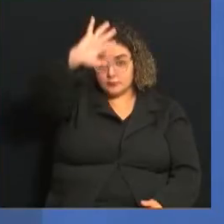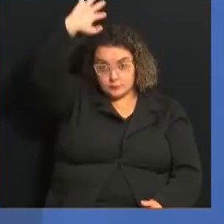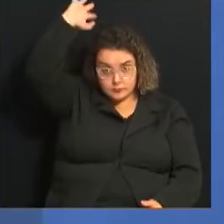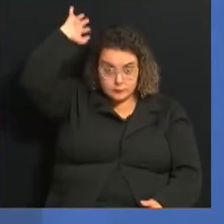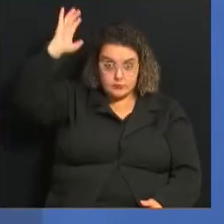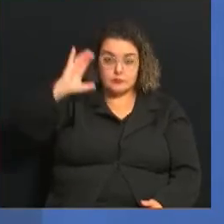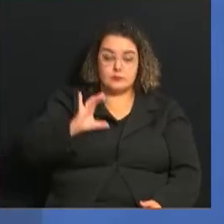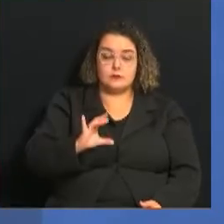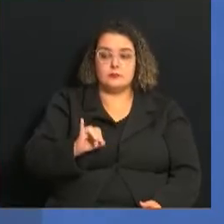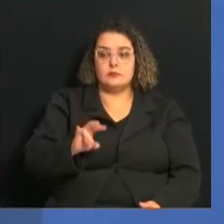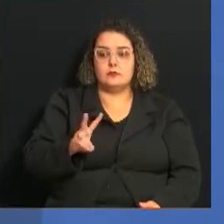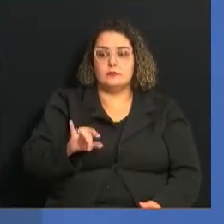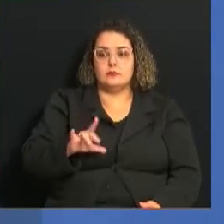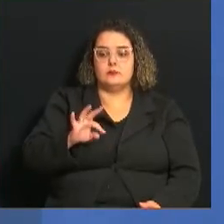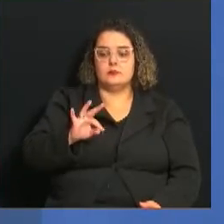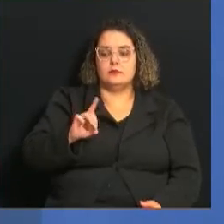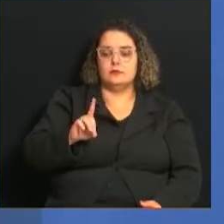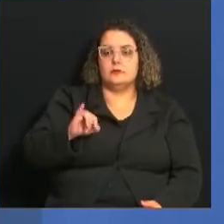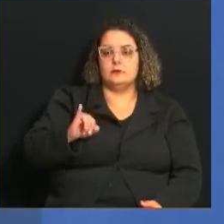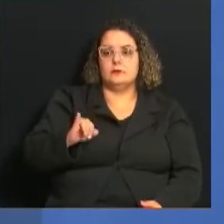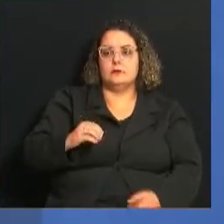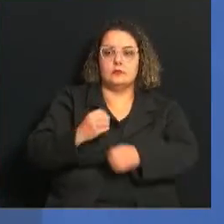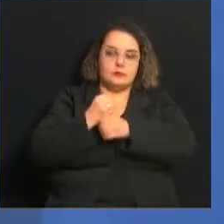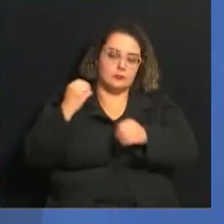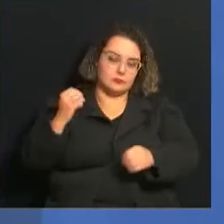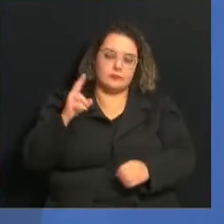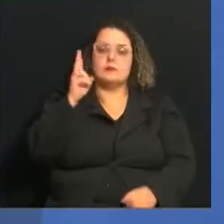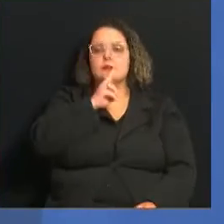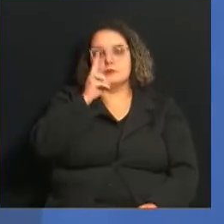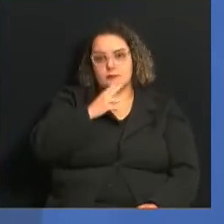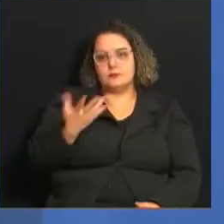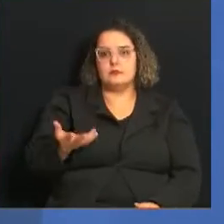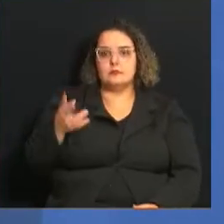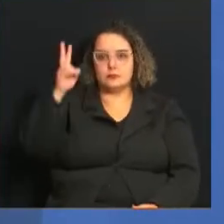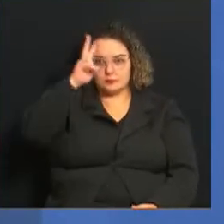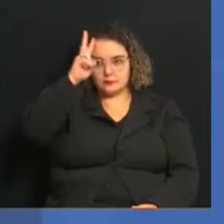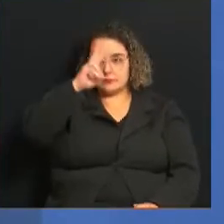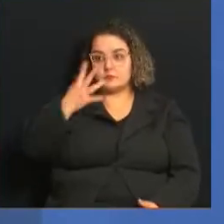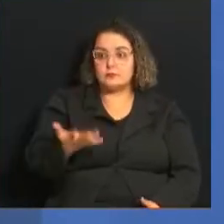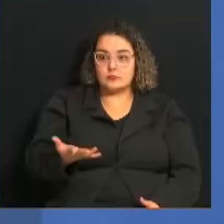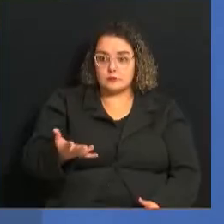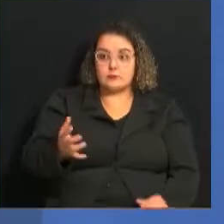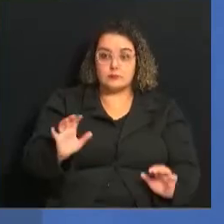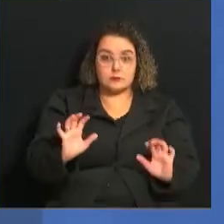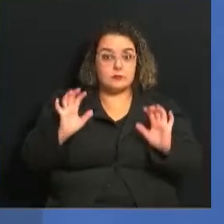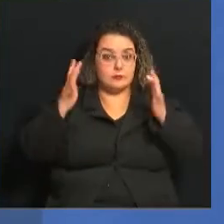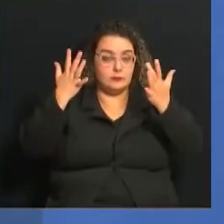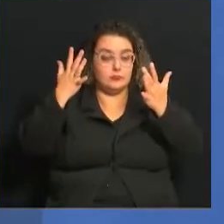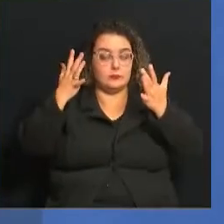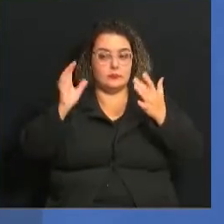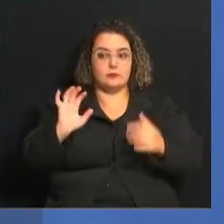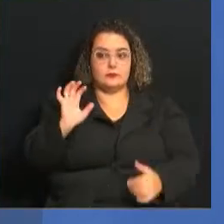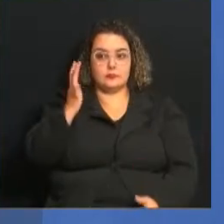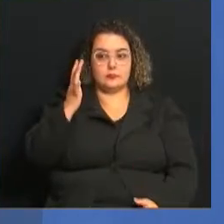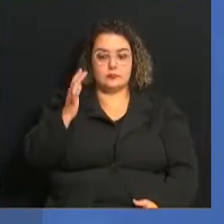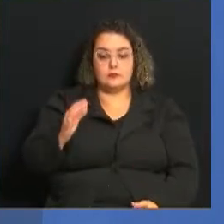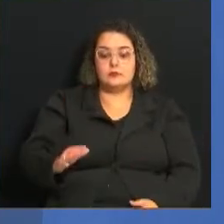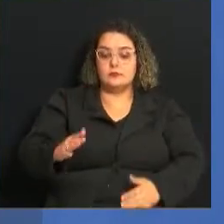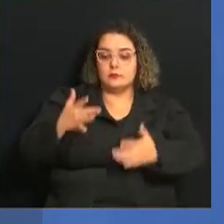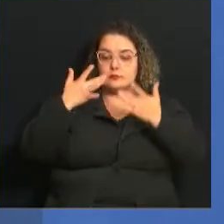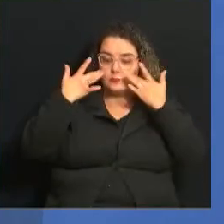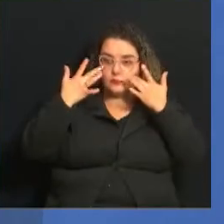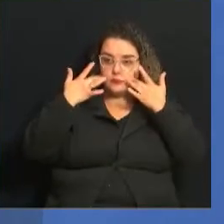TDI Engenharia e Emergências. A gente lembra que os eventos que acontecem no Teatro Bento Quirino